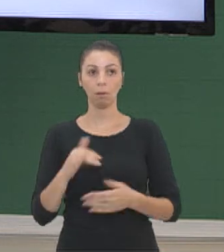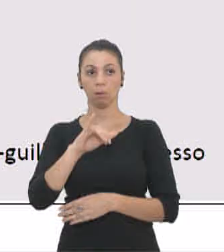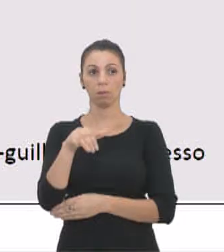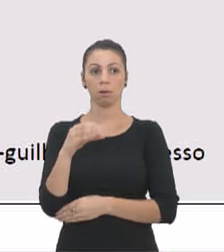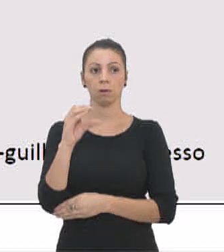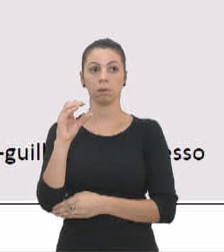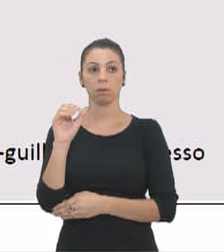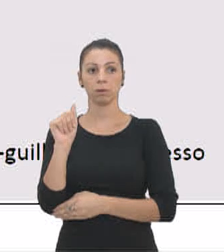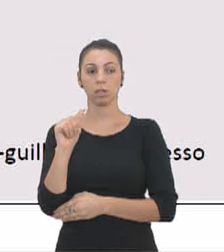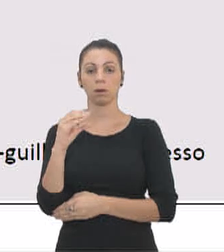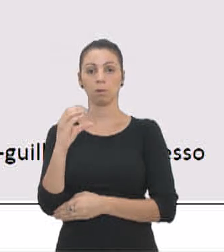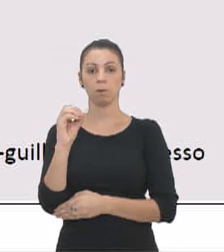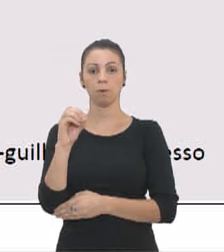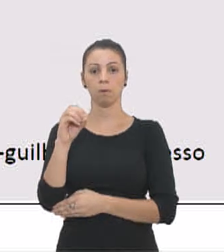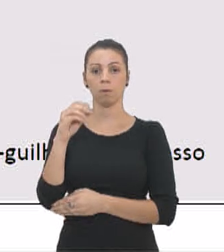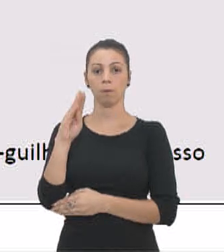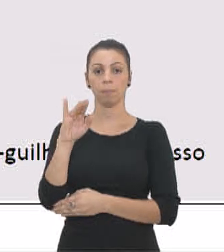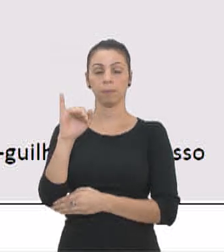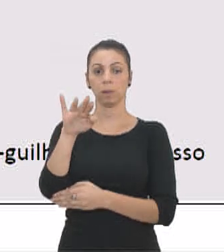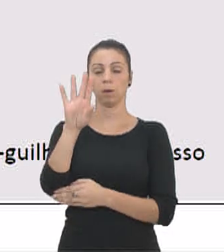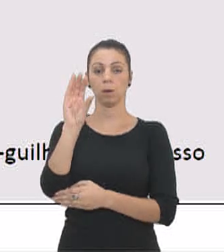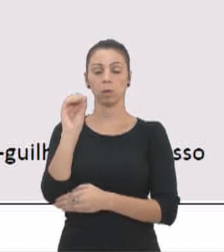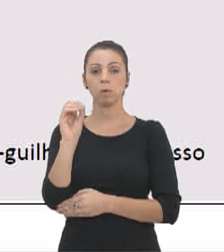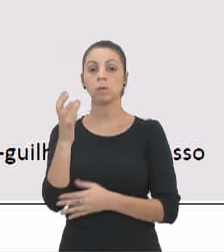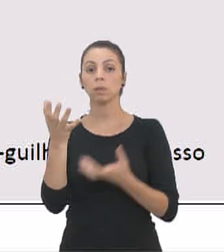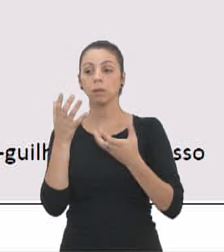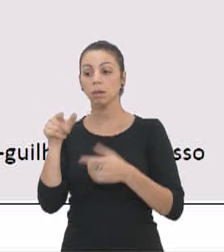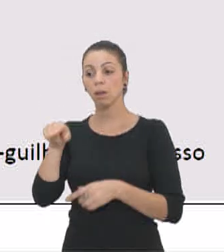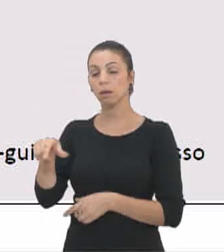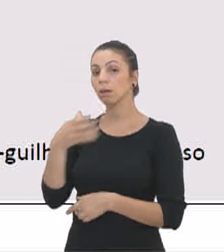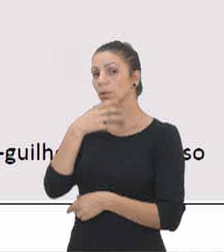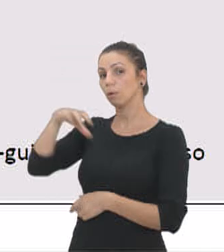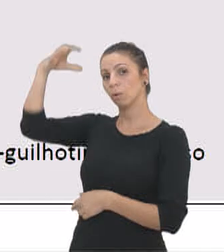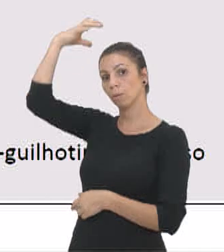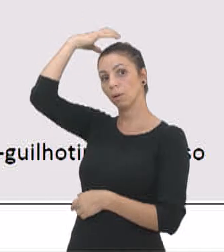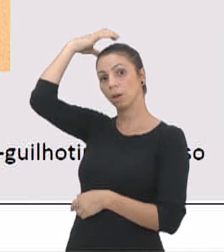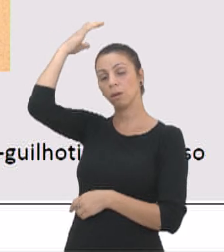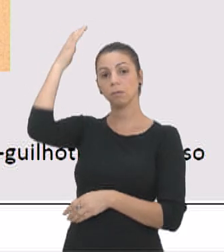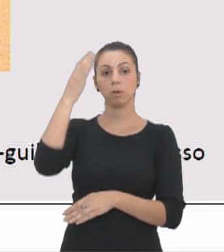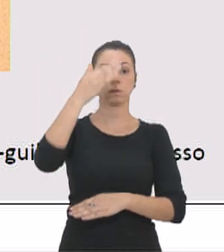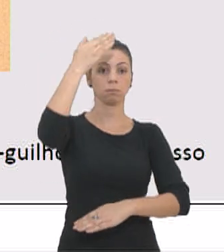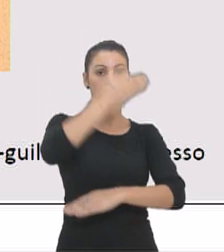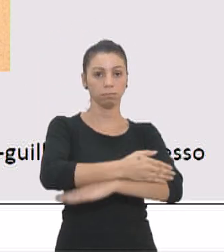ser guilhotinado, pois era considerado o grande culpado pelos males que a França enfrentava.